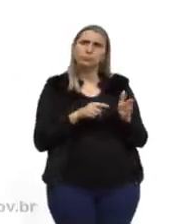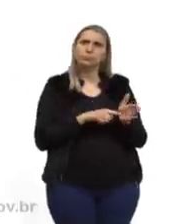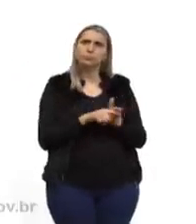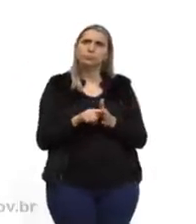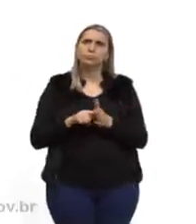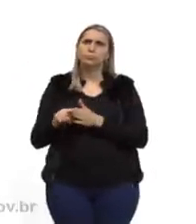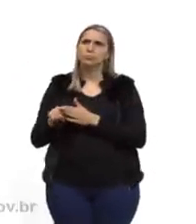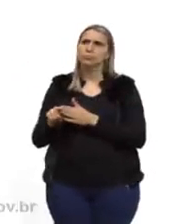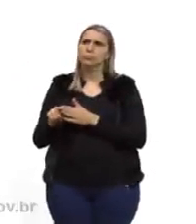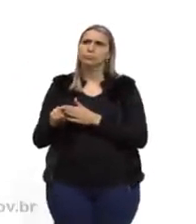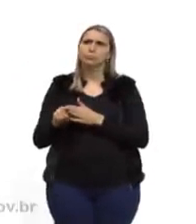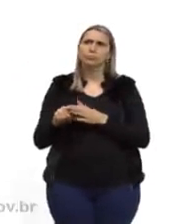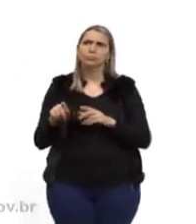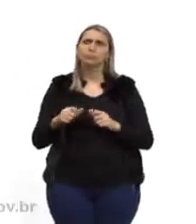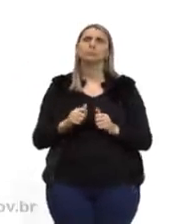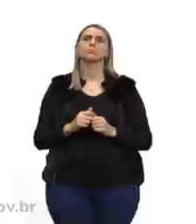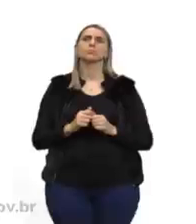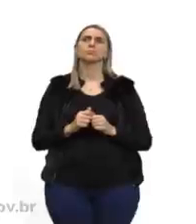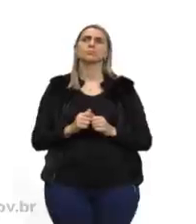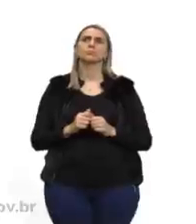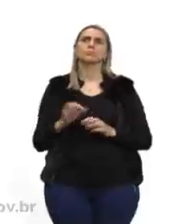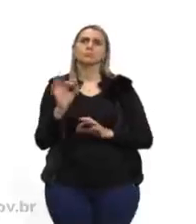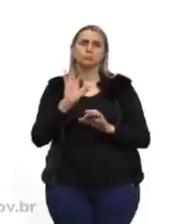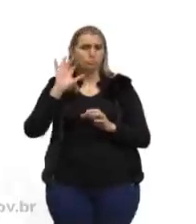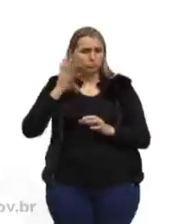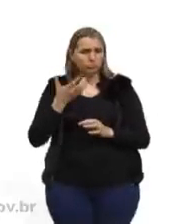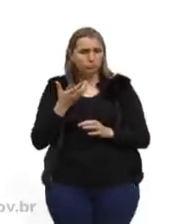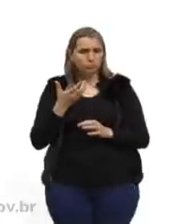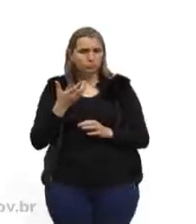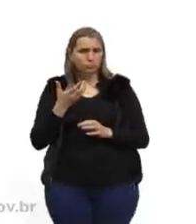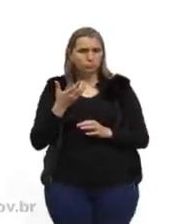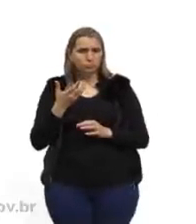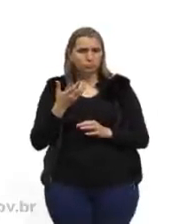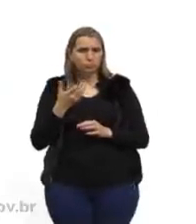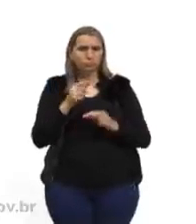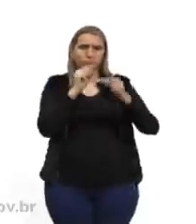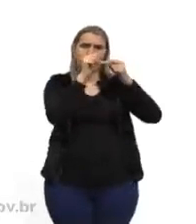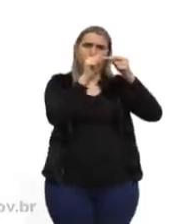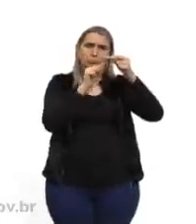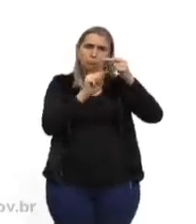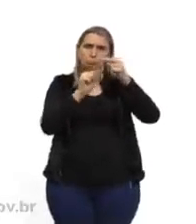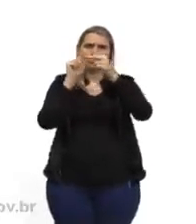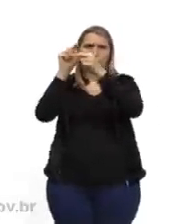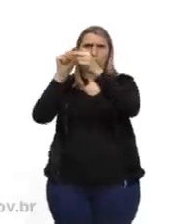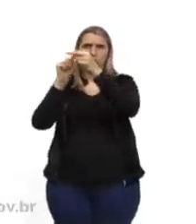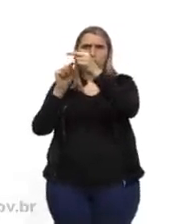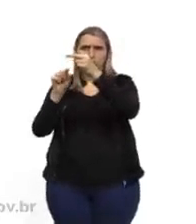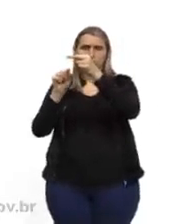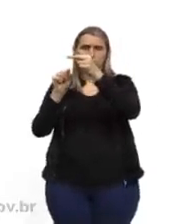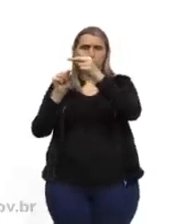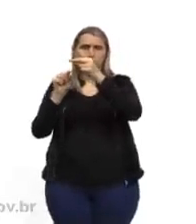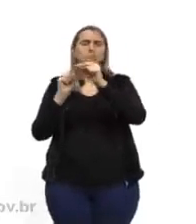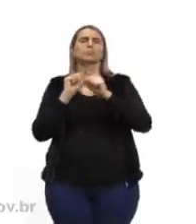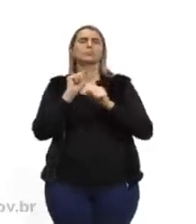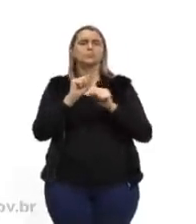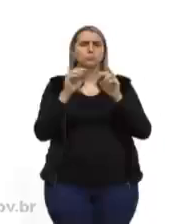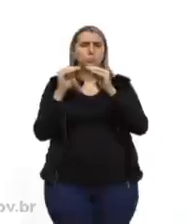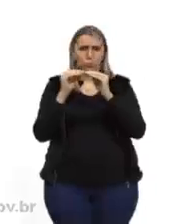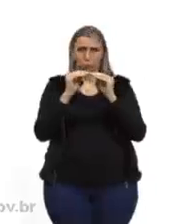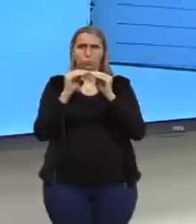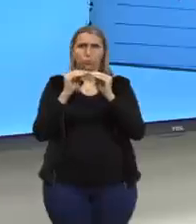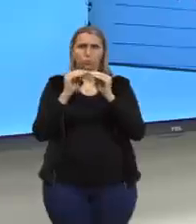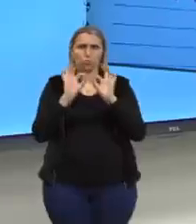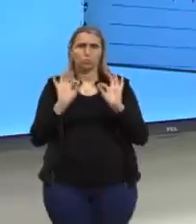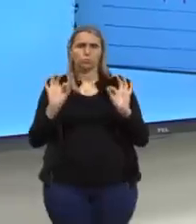aí é só montar a proporção, certo? Se resolve por razão e proporção, visto que eles são segmentos